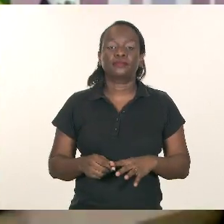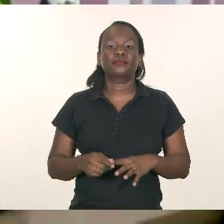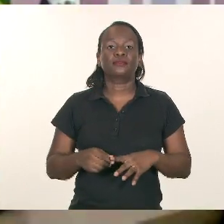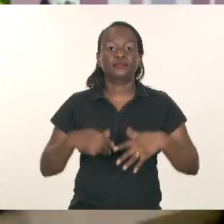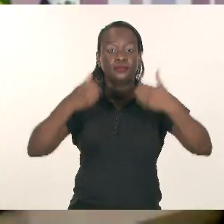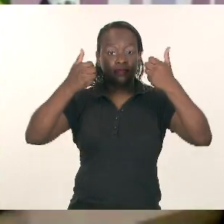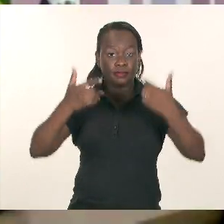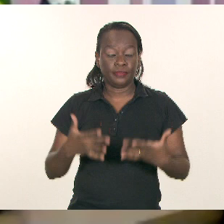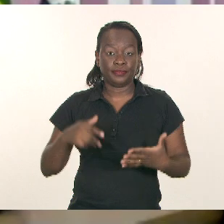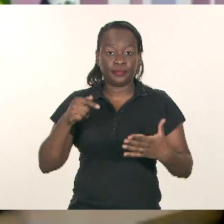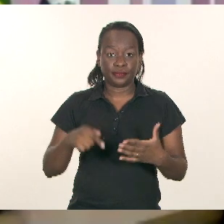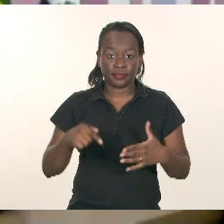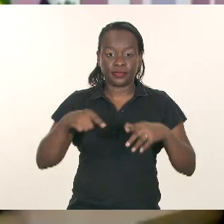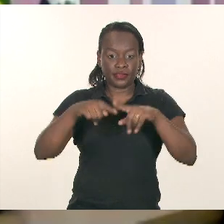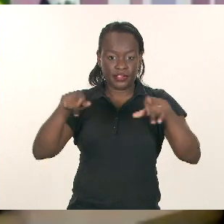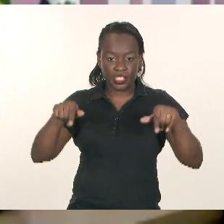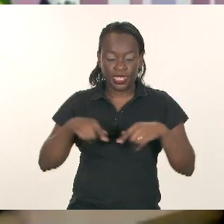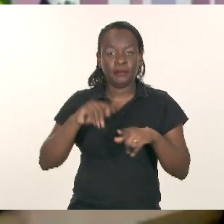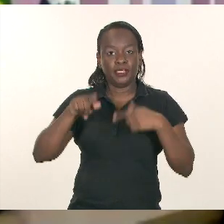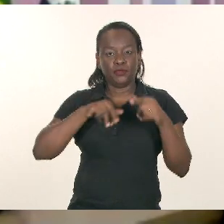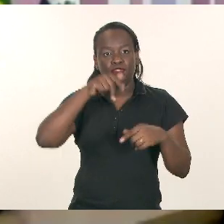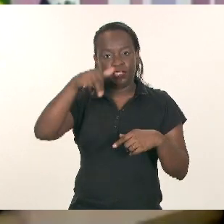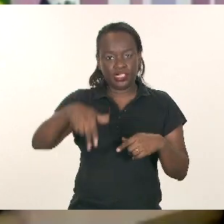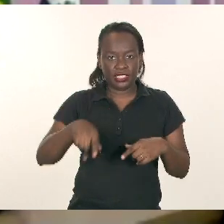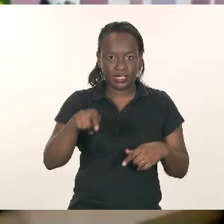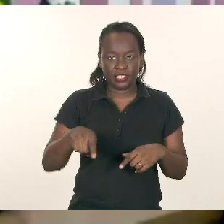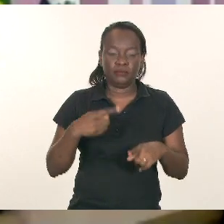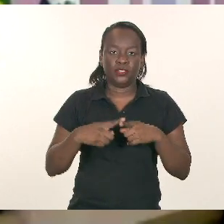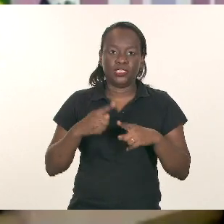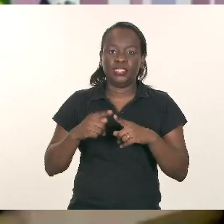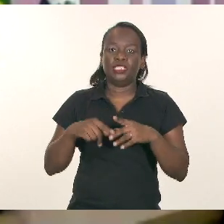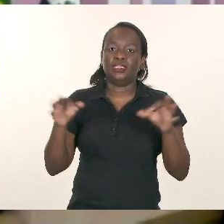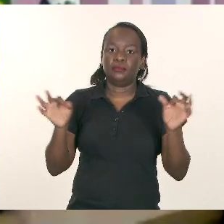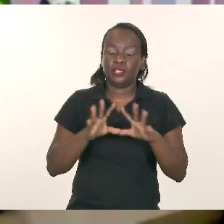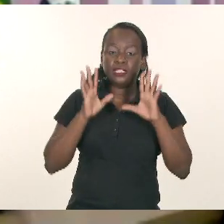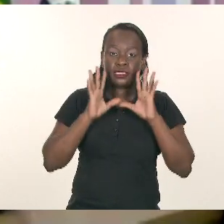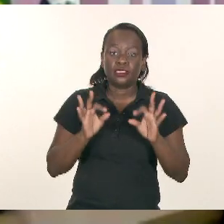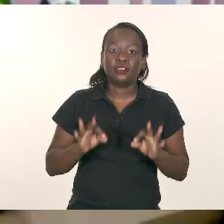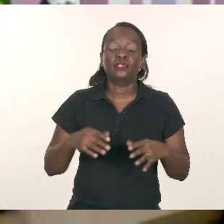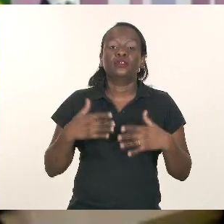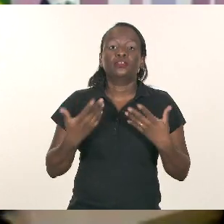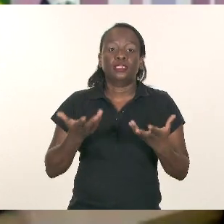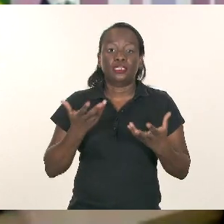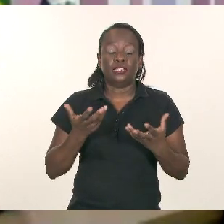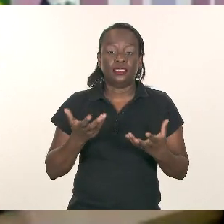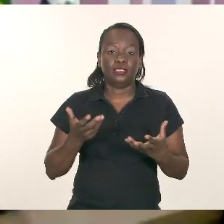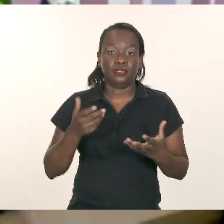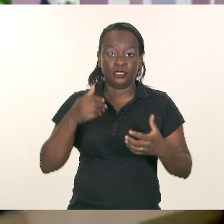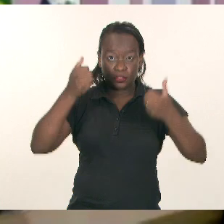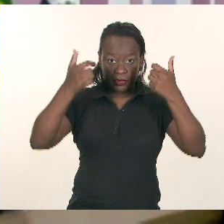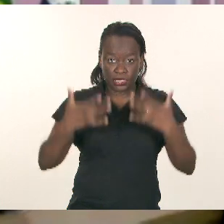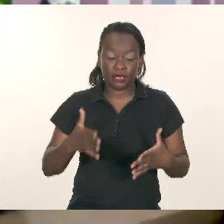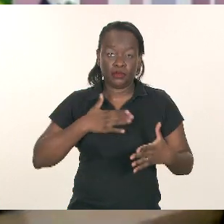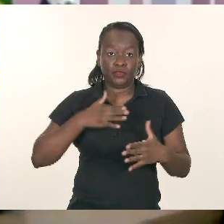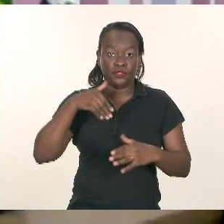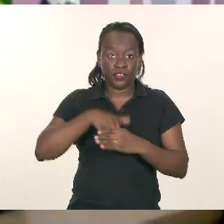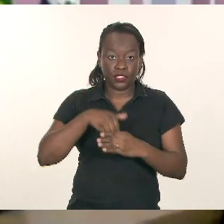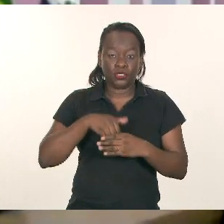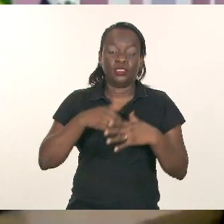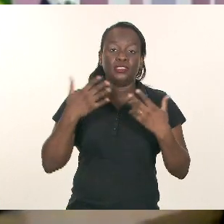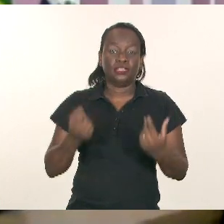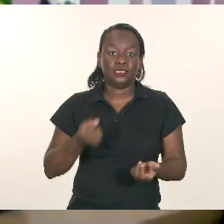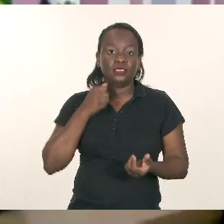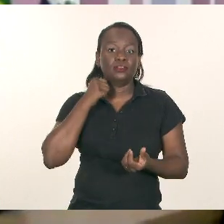falando aqui, presidente, do meu gabinete, mas já estou descendo aí, que eu estava terminando de atender. Eu gostaria, presidente, de declarar meu voto